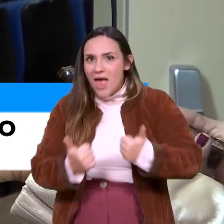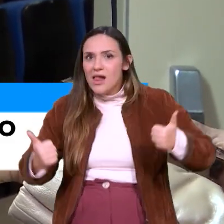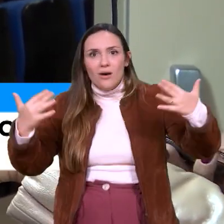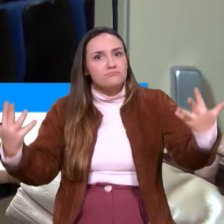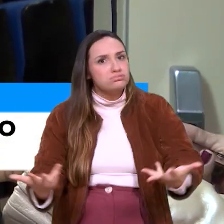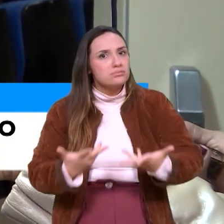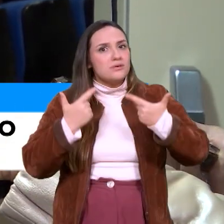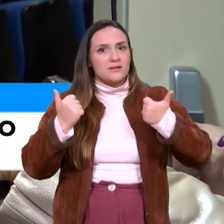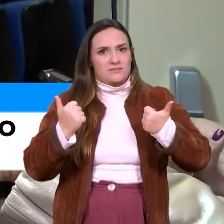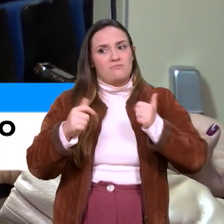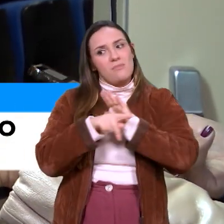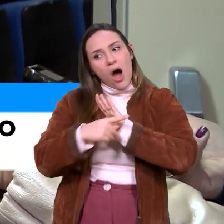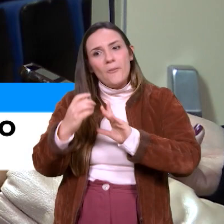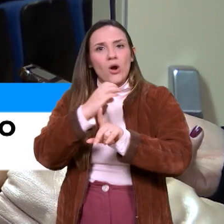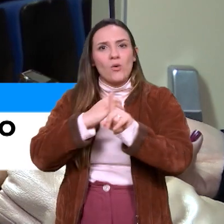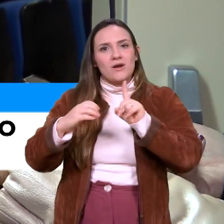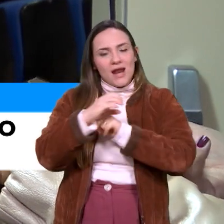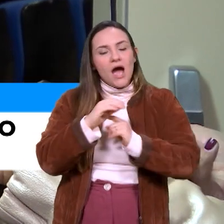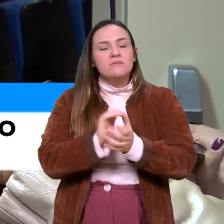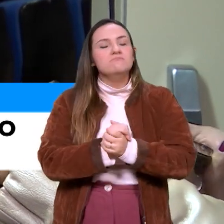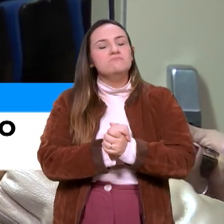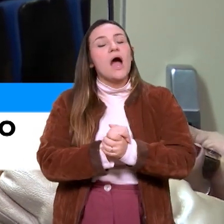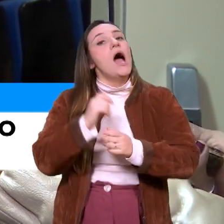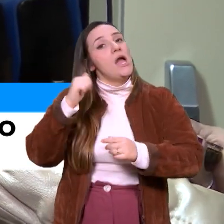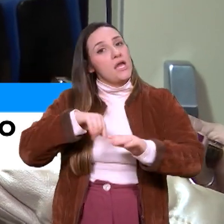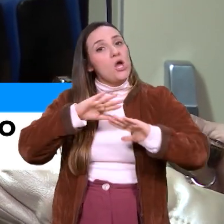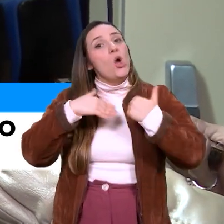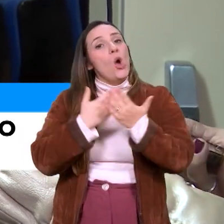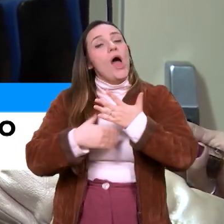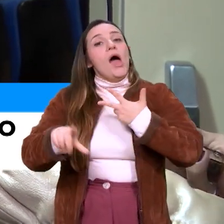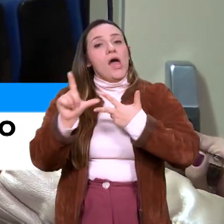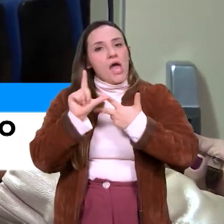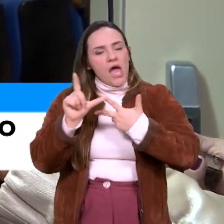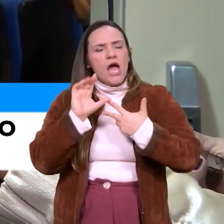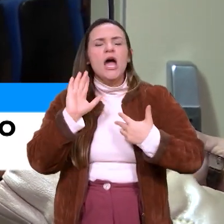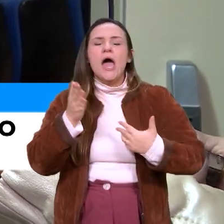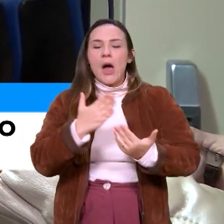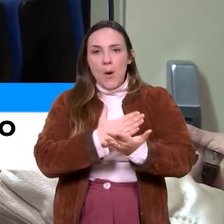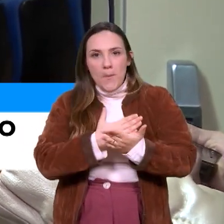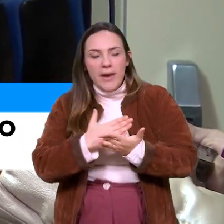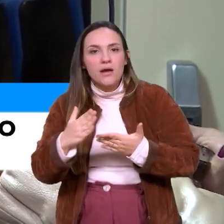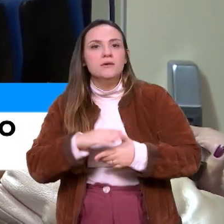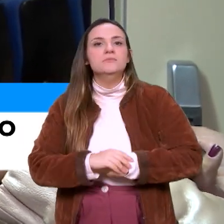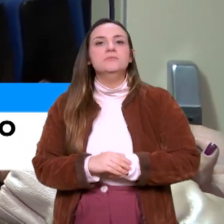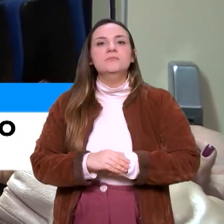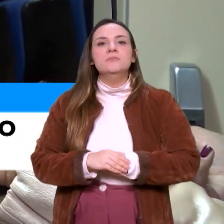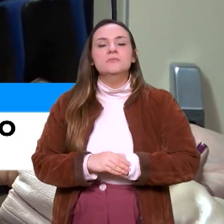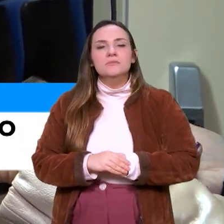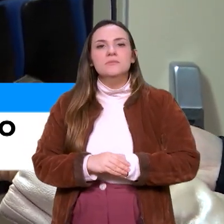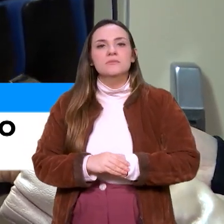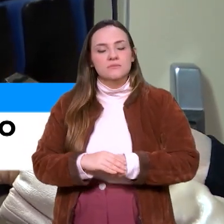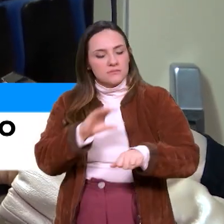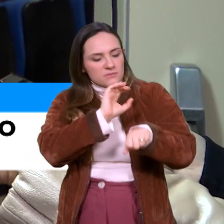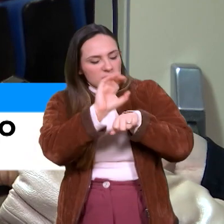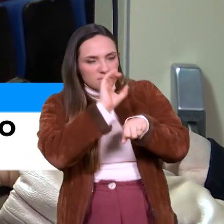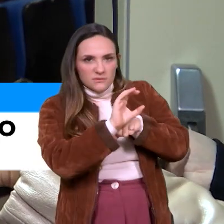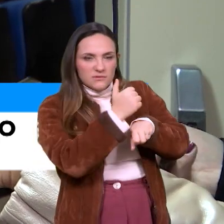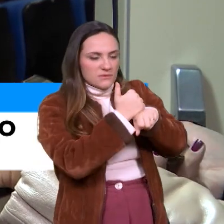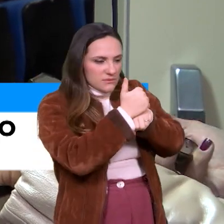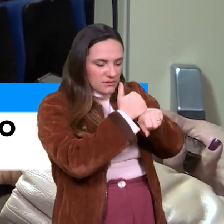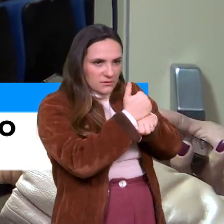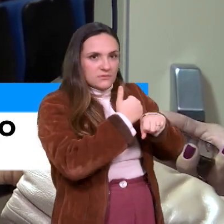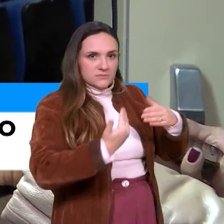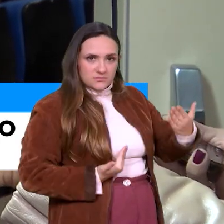qualificar os serviços prestados a toda a comunidade, né? Nós, da Escola do Legislativo, a gente já iniciou os cursos